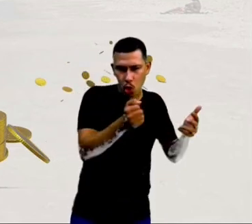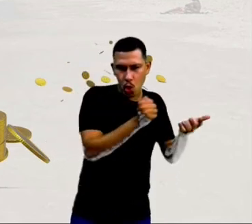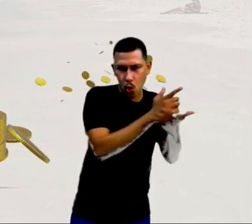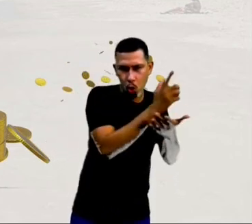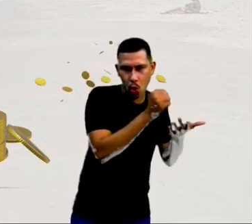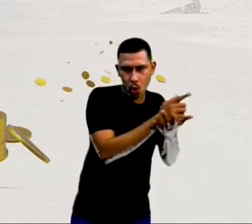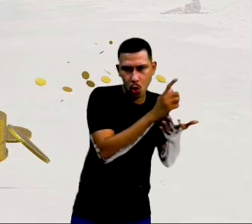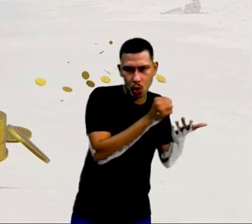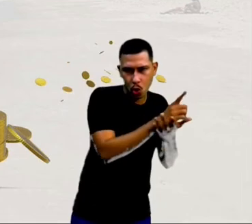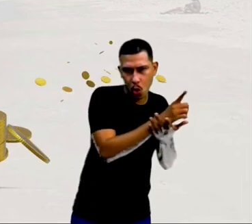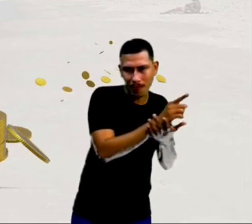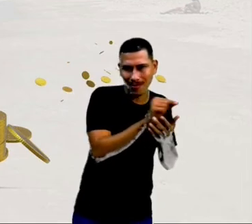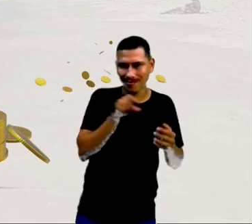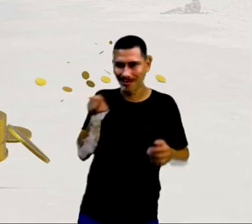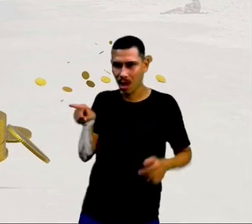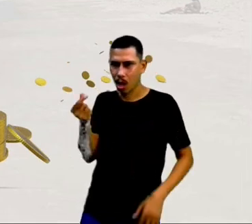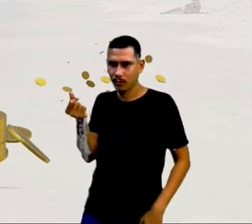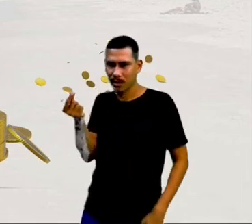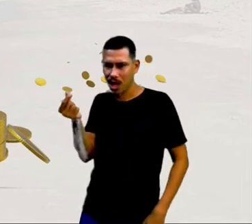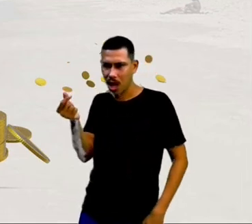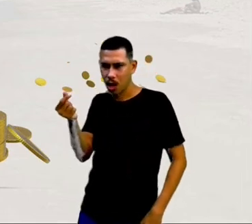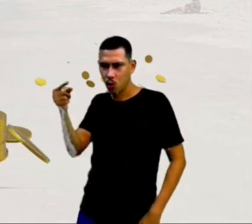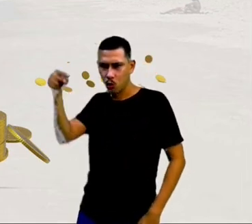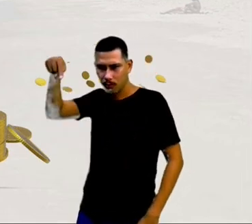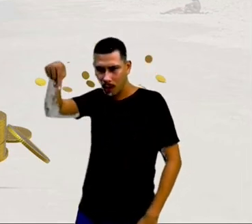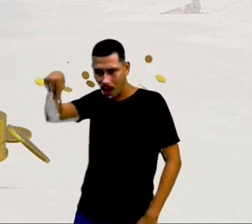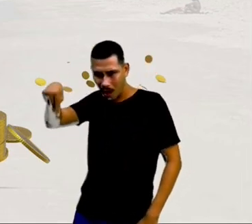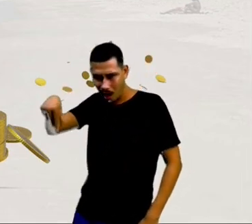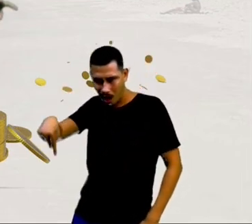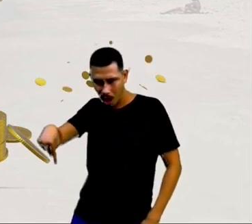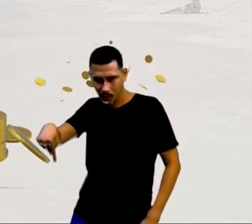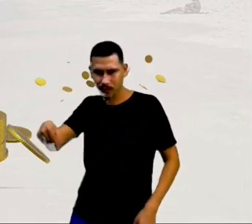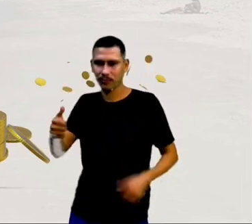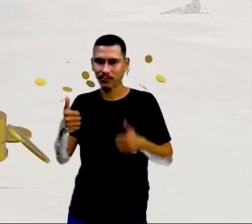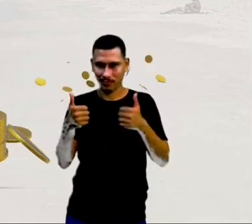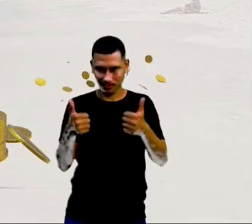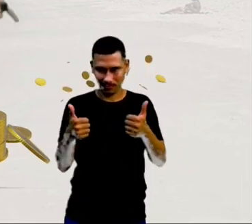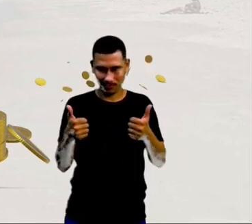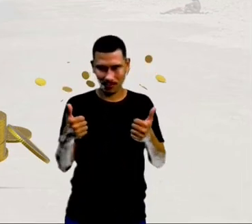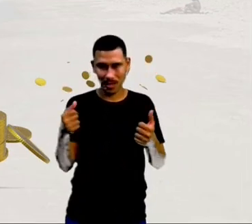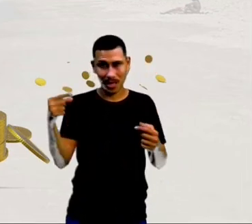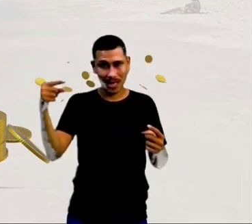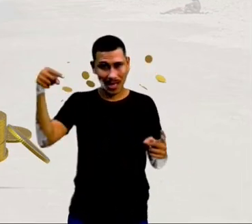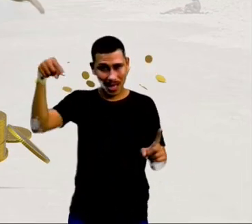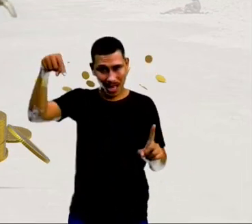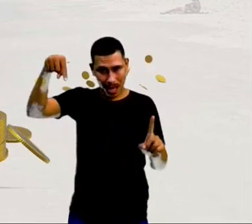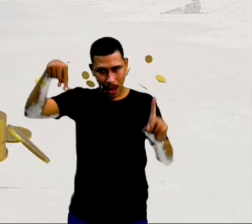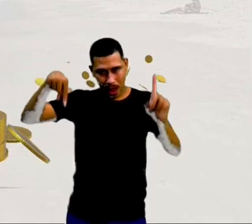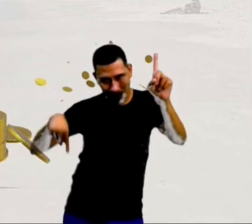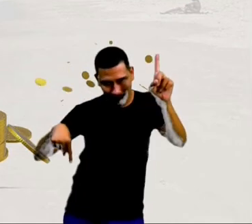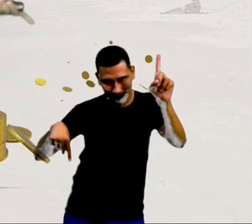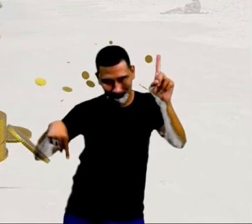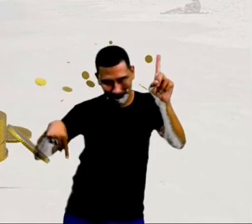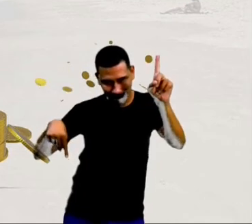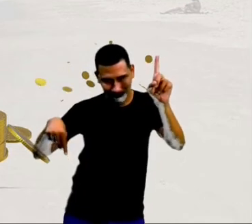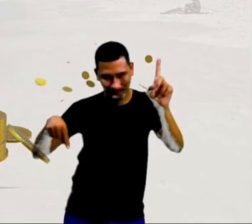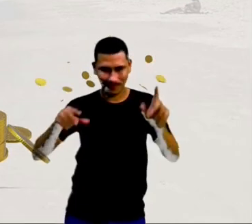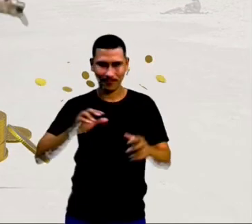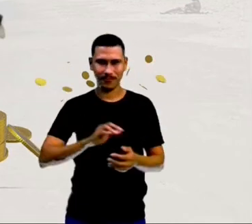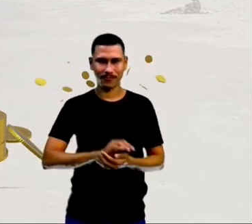comprando, menos dinheiro a gente vai ter, tá certo? Então, elas são grandezas